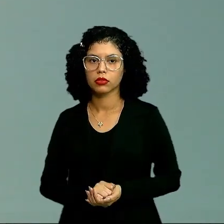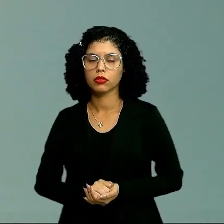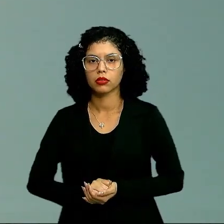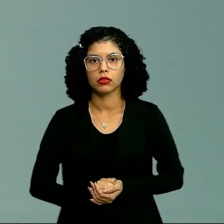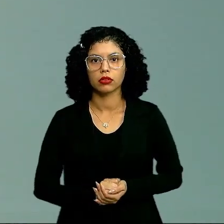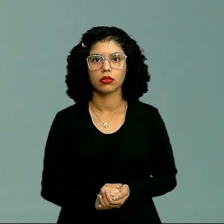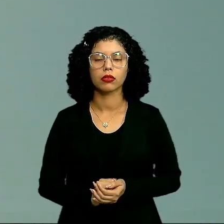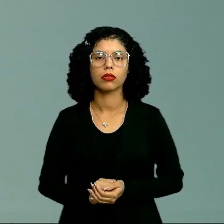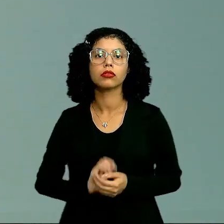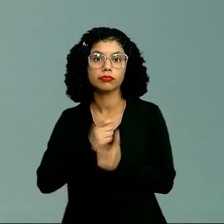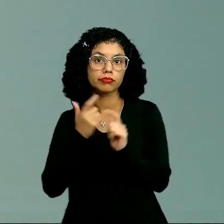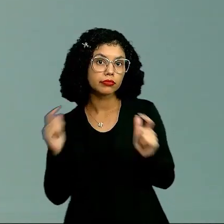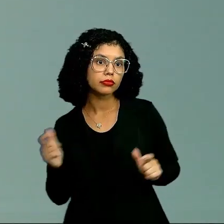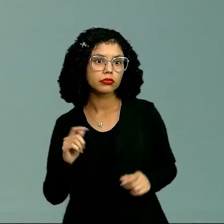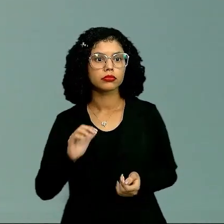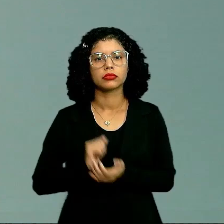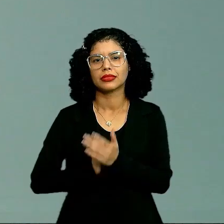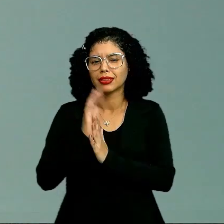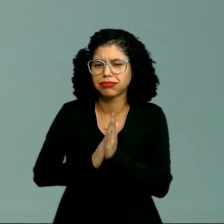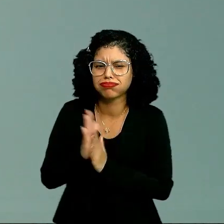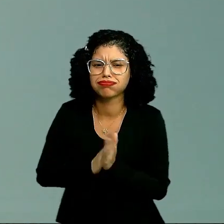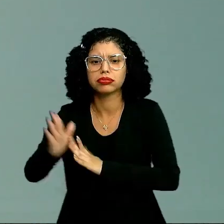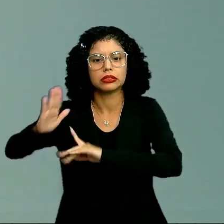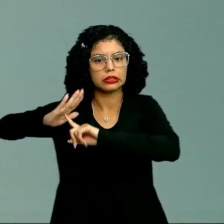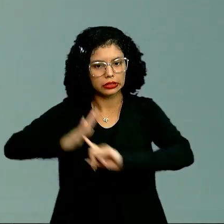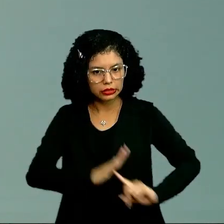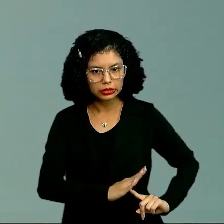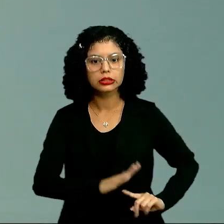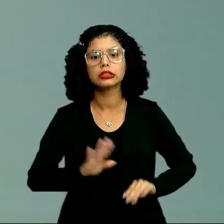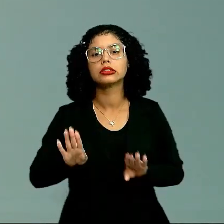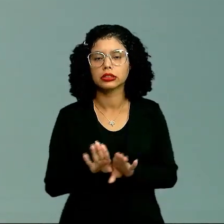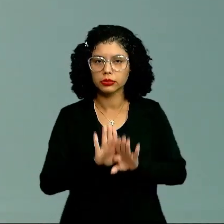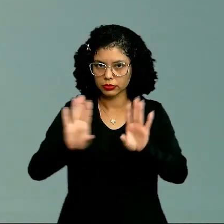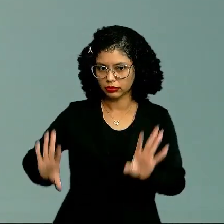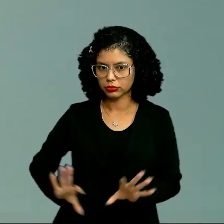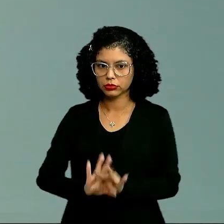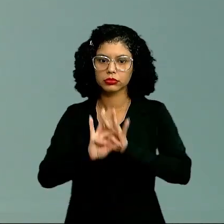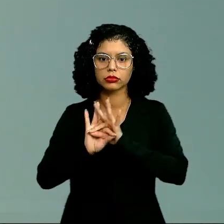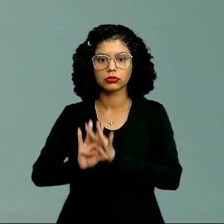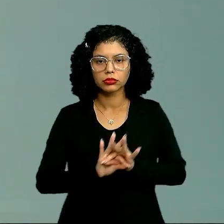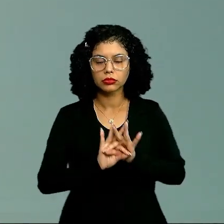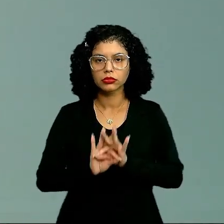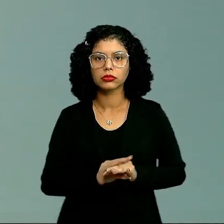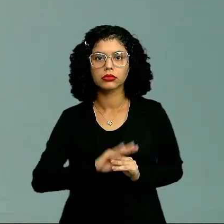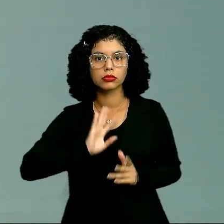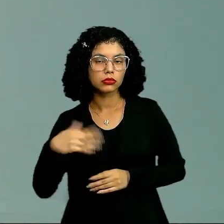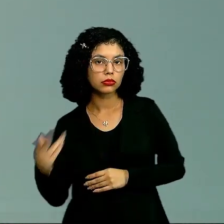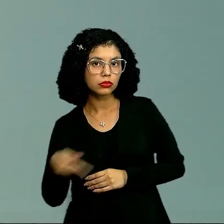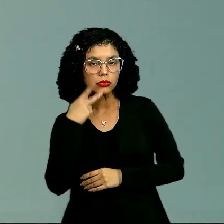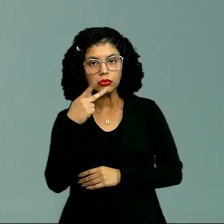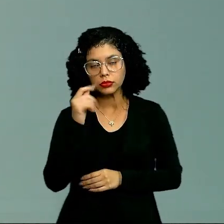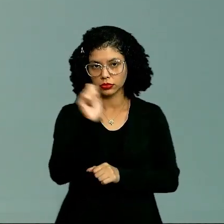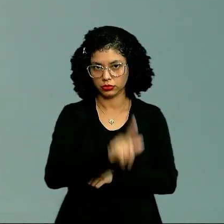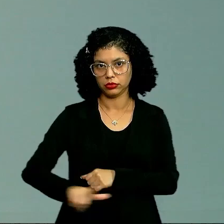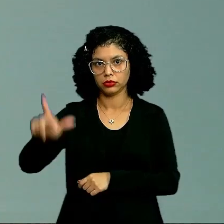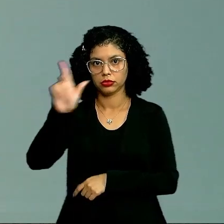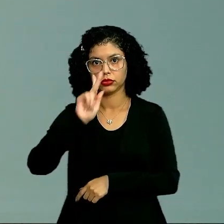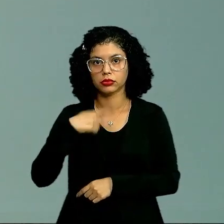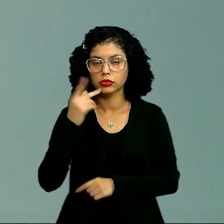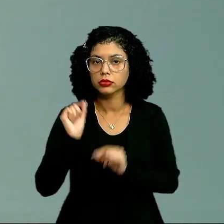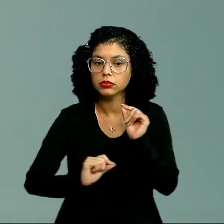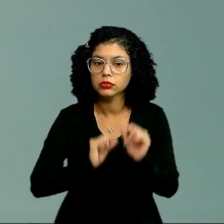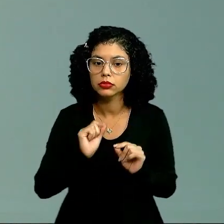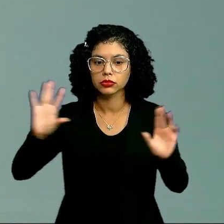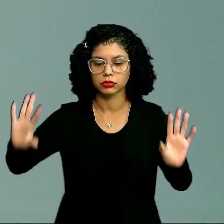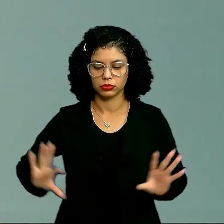aí o nível de ansiedade, depressão aí que estabelece essa relação. Então, quando nós falamos de literatura, gente, nós falamos